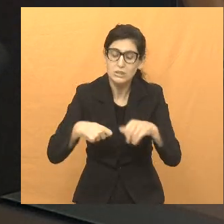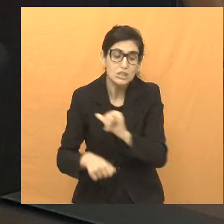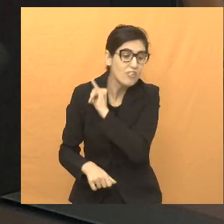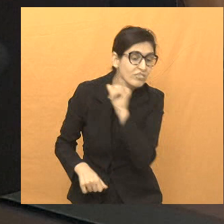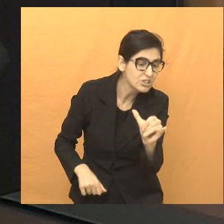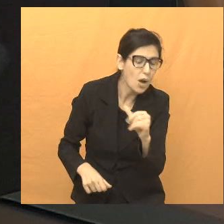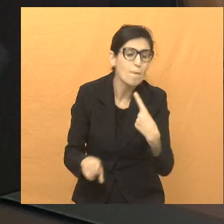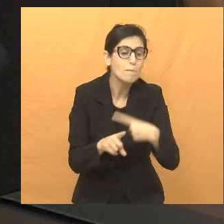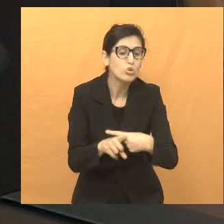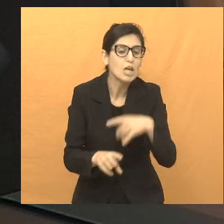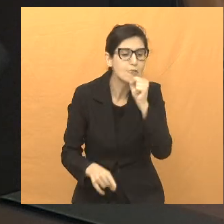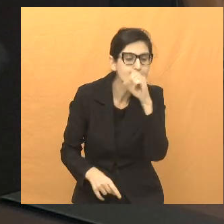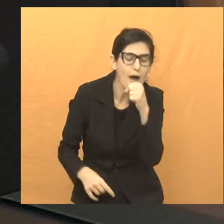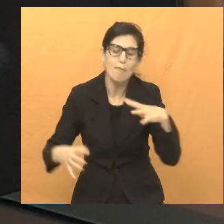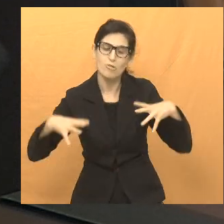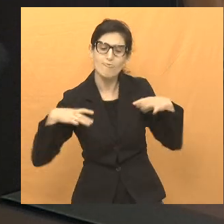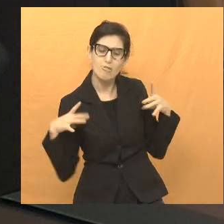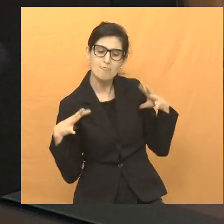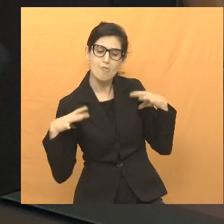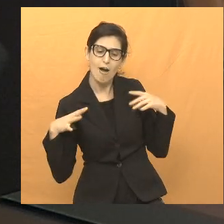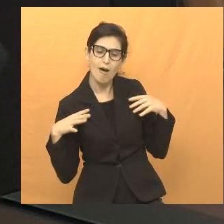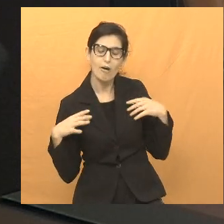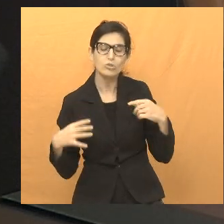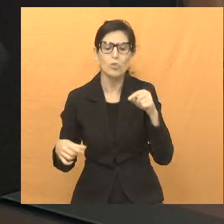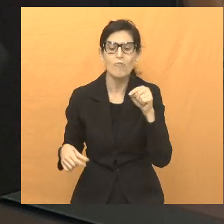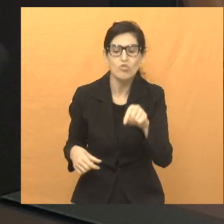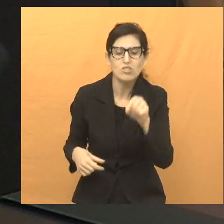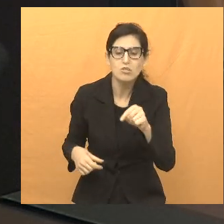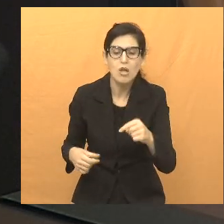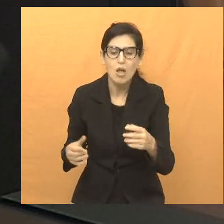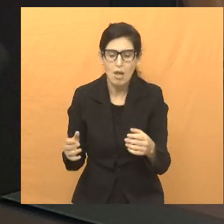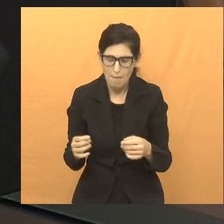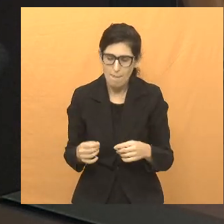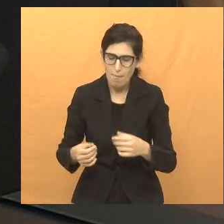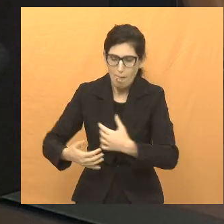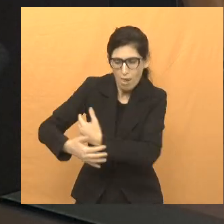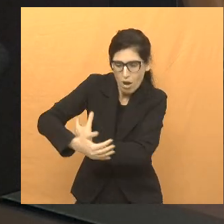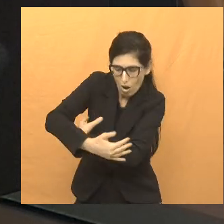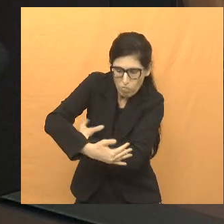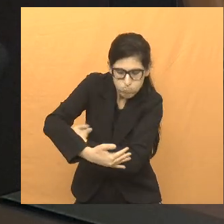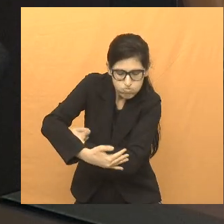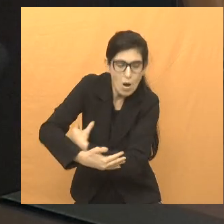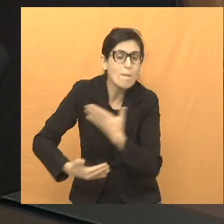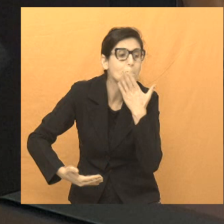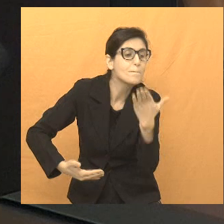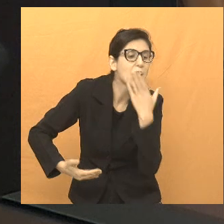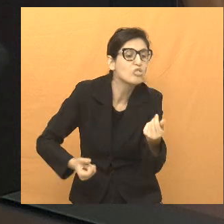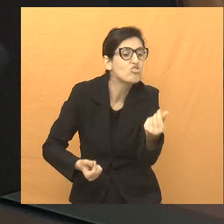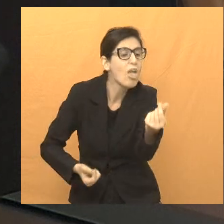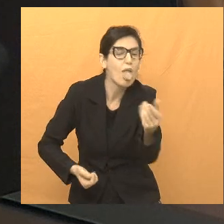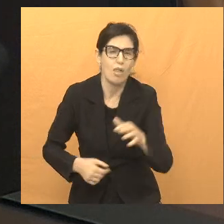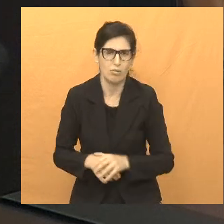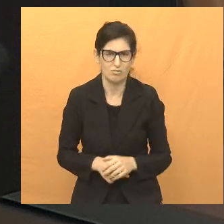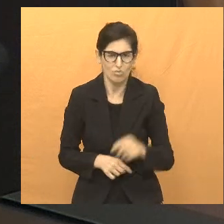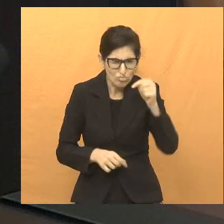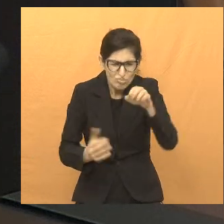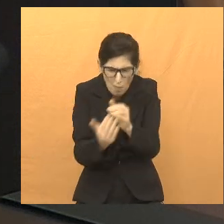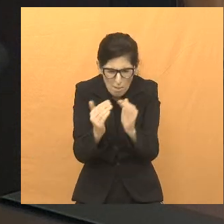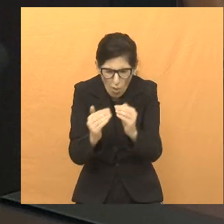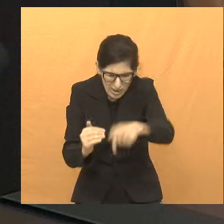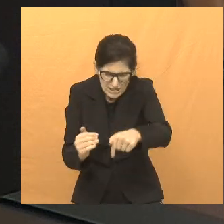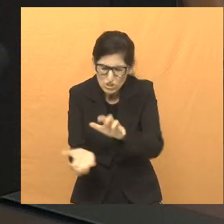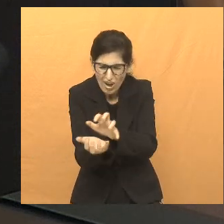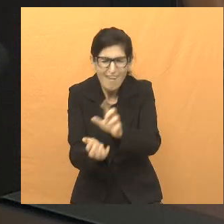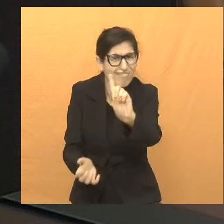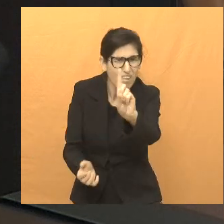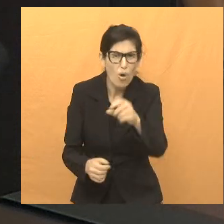aqui, feriado, pedir aqui? Eles são de outra cidade, não são da cidade de Jacareí. E também no Mercadão